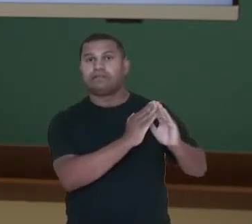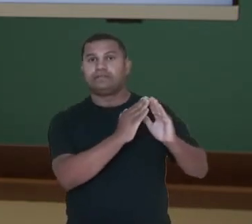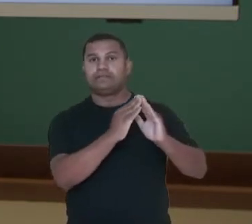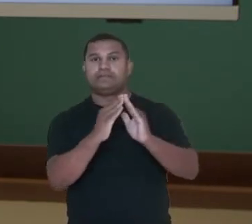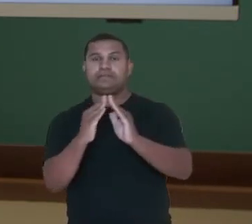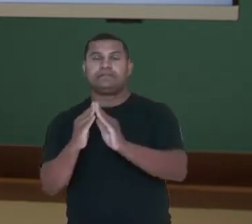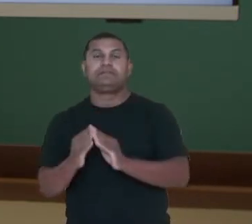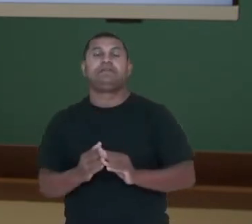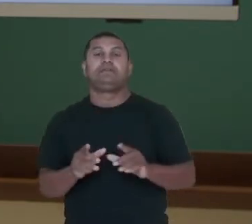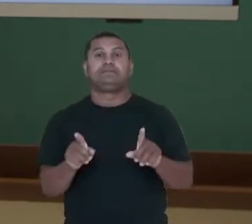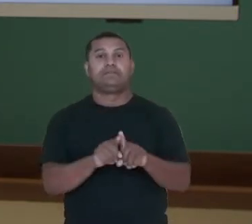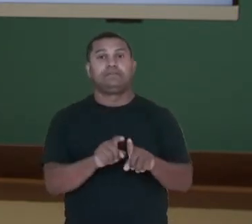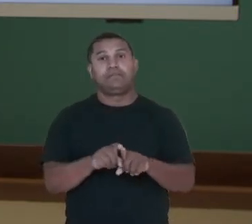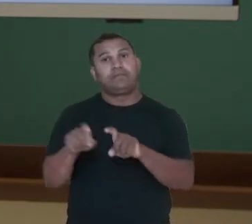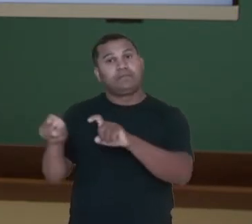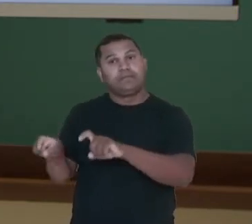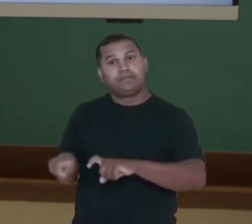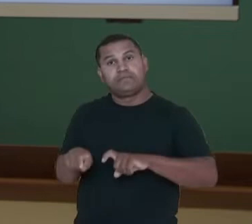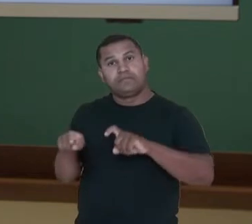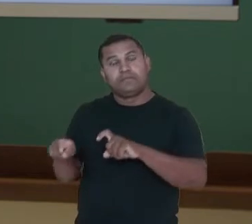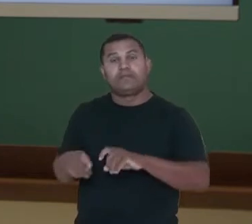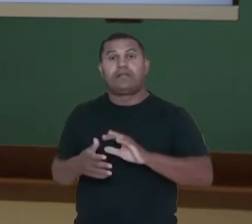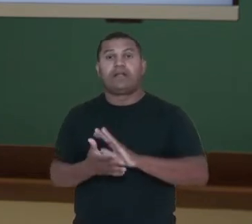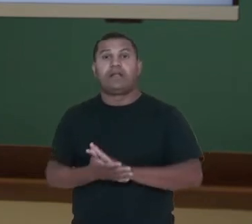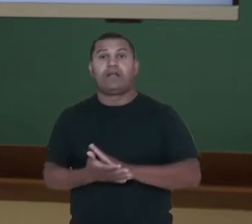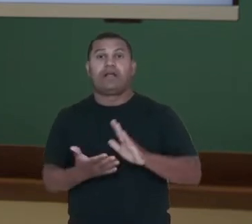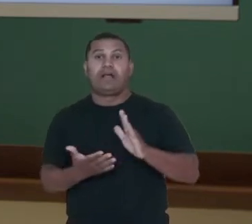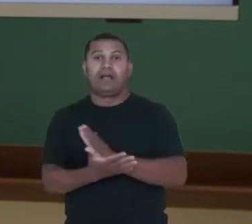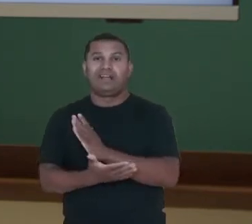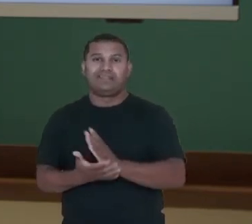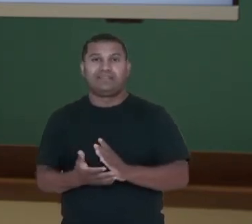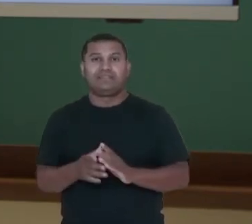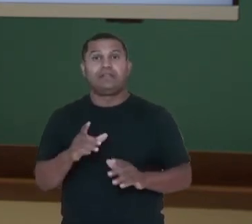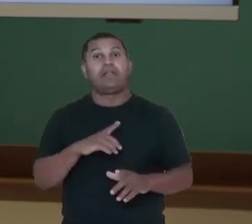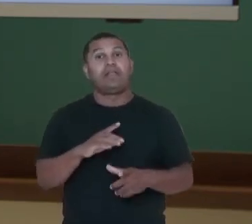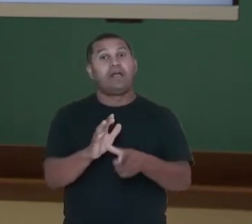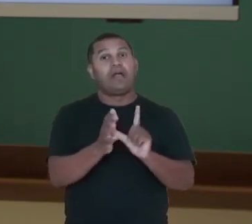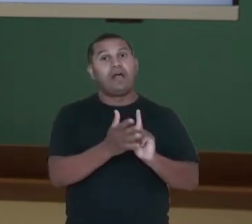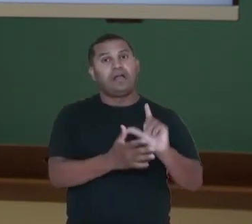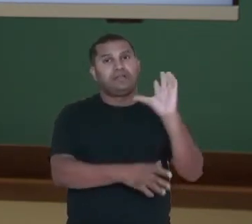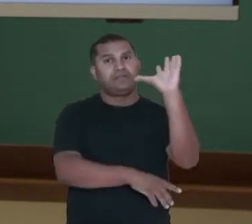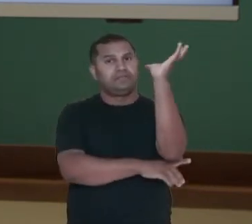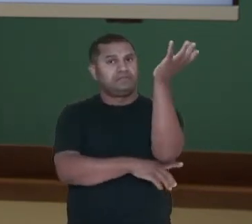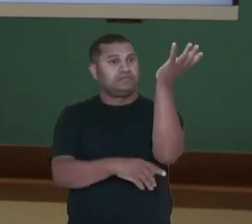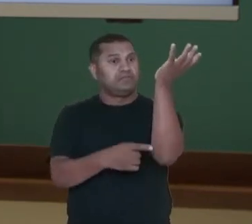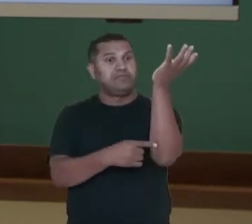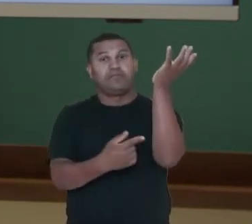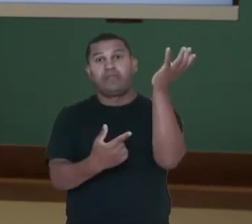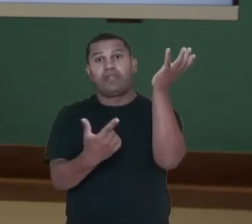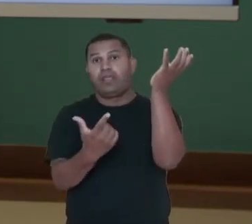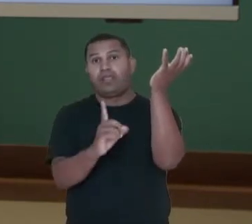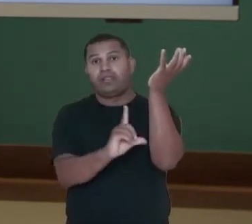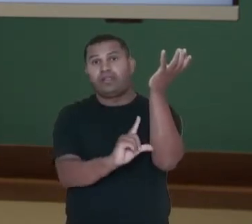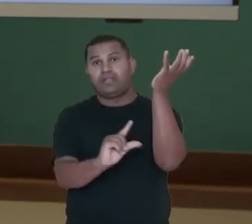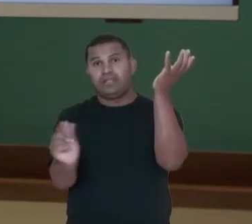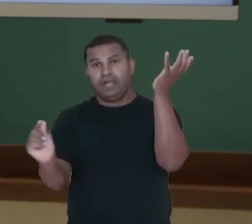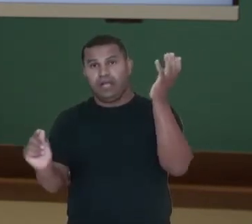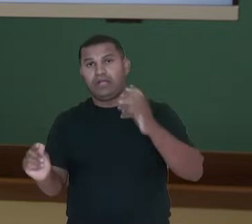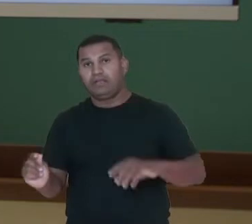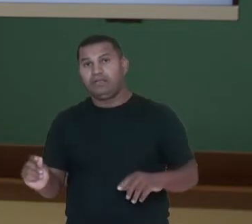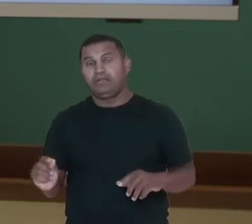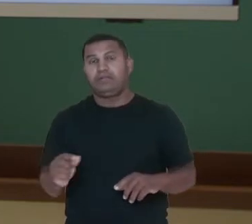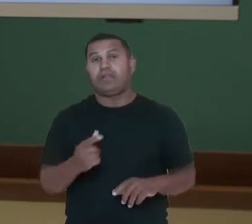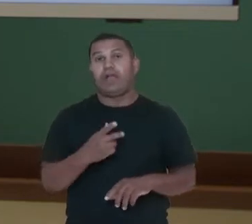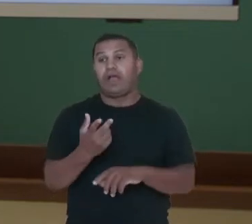aí, esses animais, né, esses seres que estavam nessa floresta, acabam tendo contato com as pessoas,